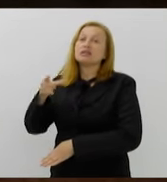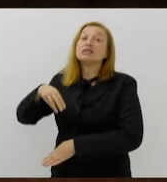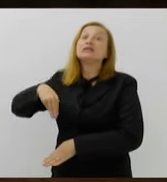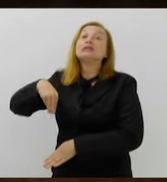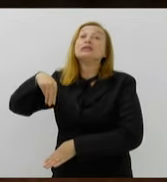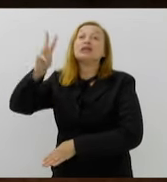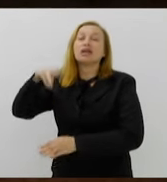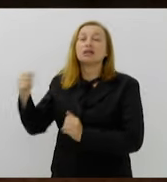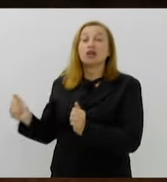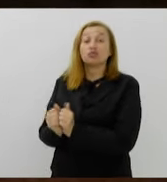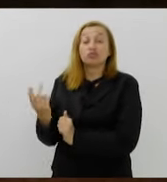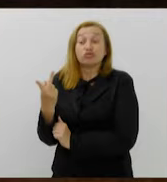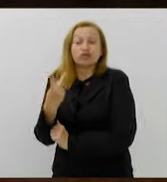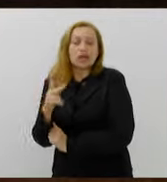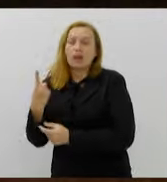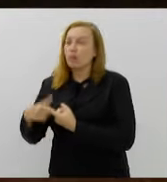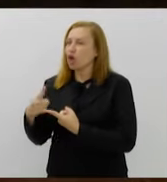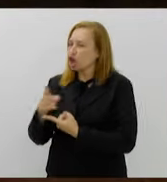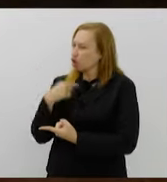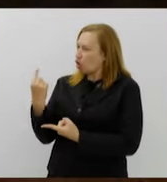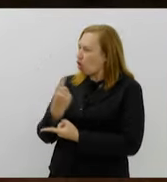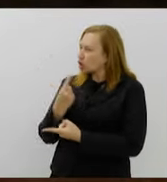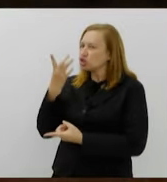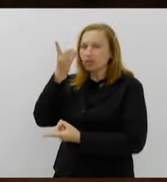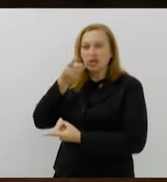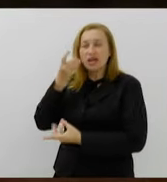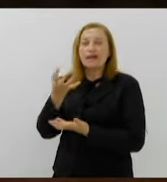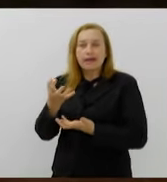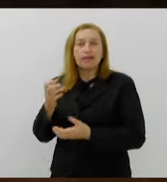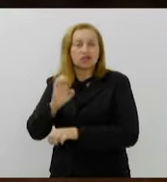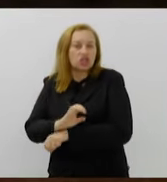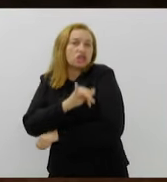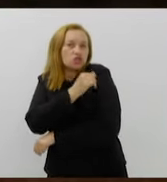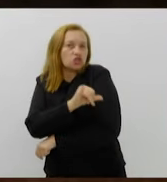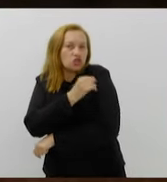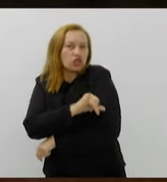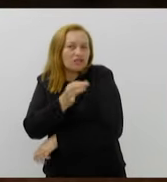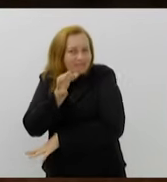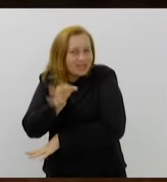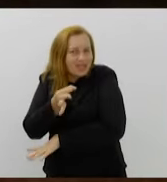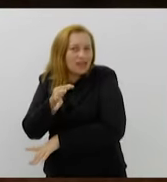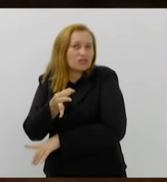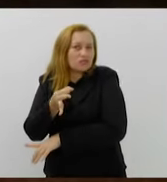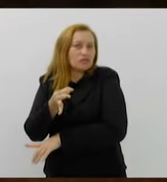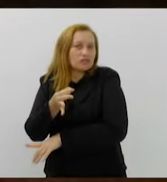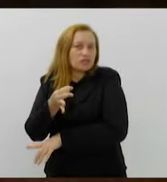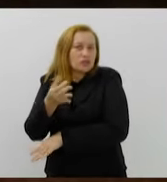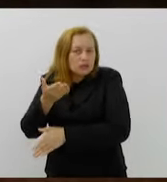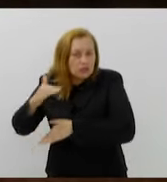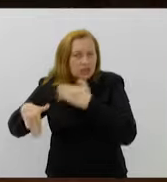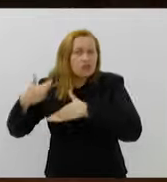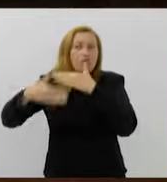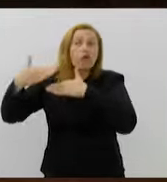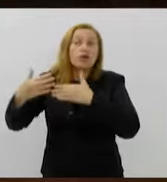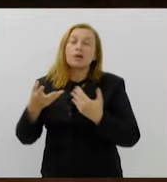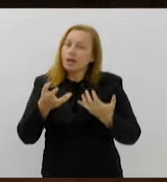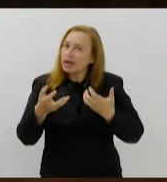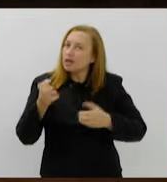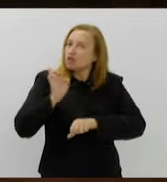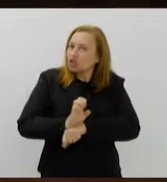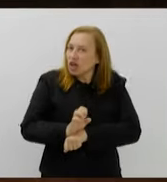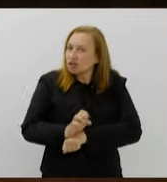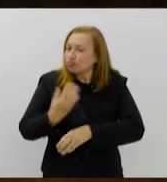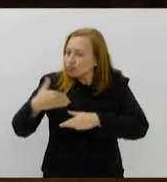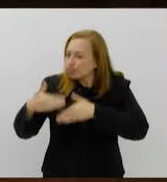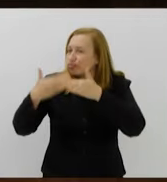rodeiam porque nós deputados nós queremos que o Estado do Rio de Janeiro dê certo e pra gente querer aqui que o nosso estado dê